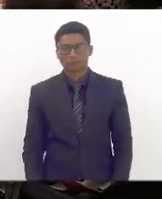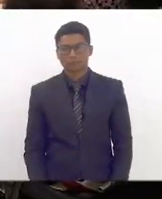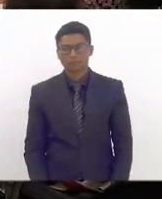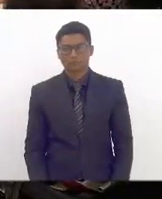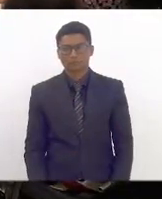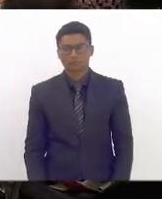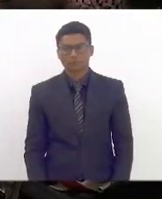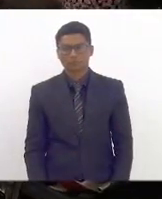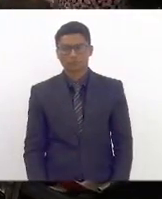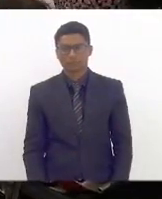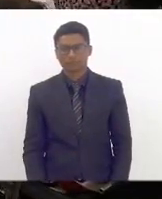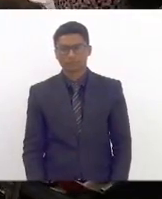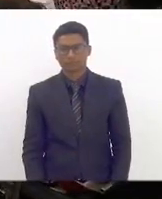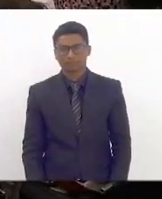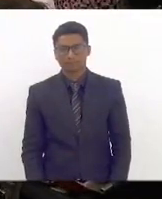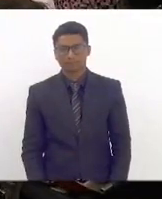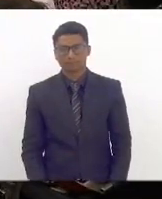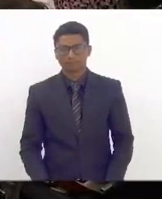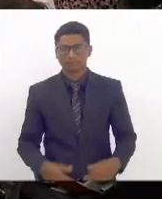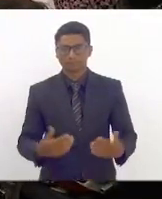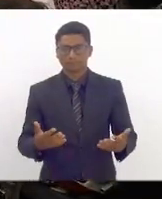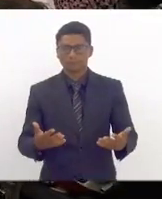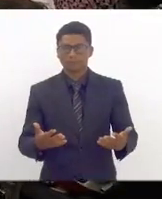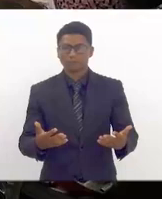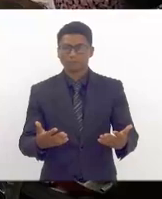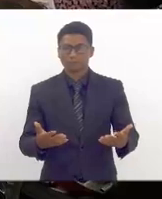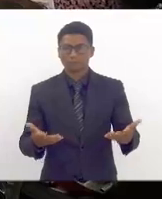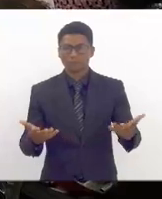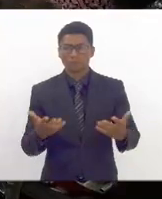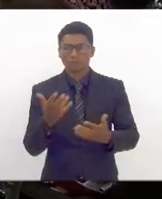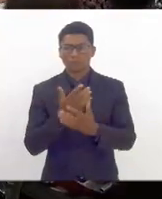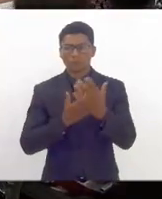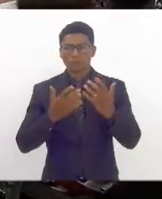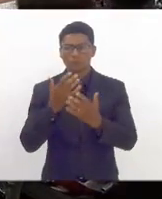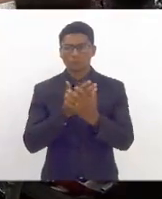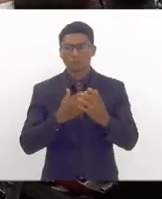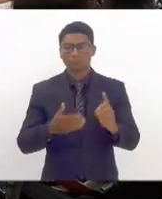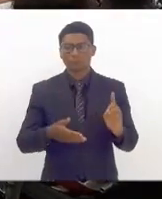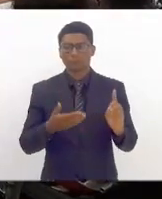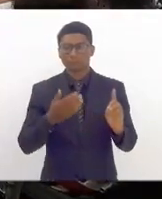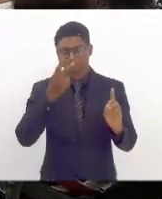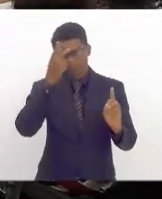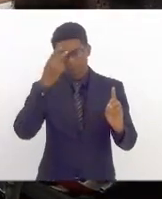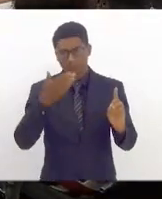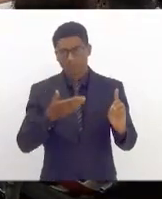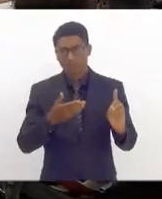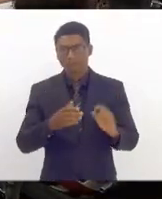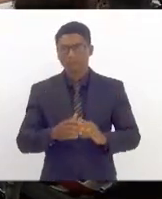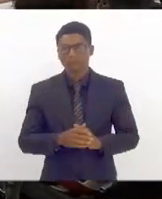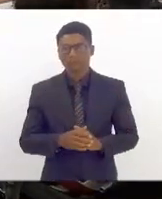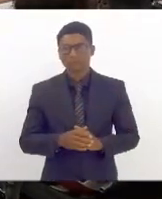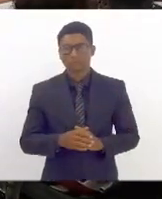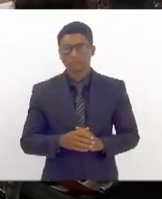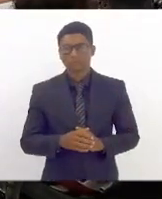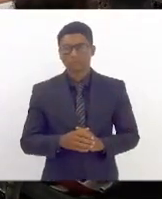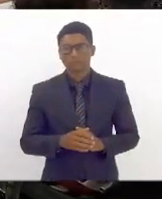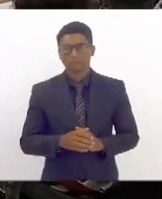eu gostaria então de dedicar a música de hoje né a essa pessoa que foi Jerome